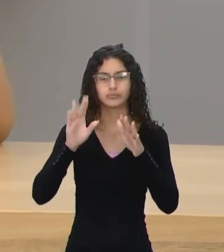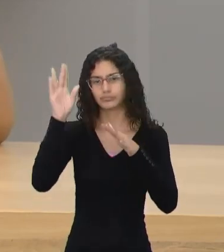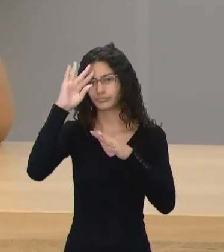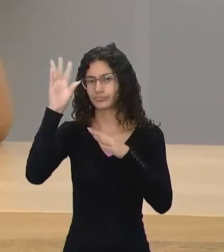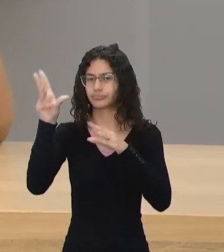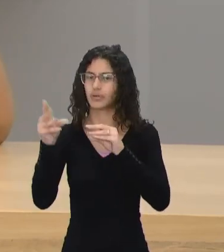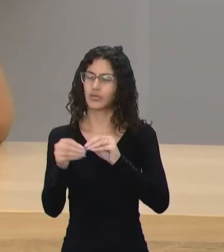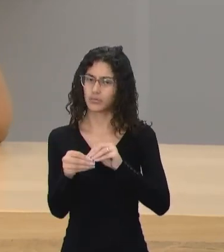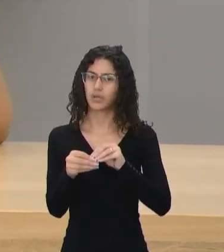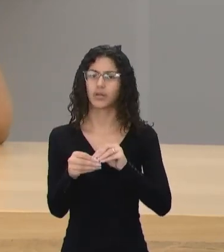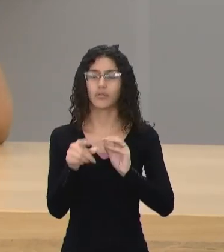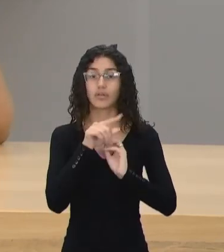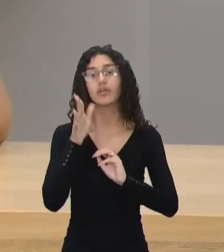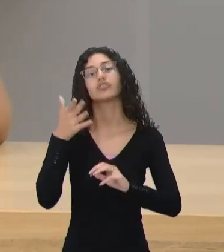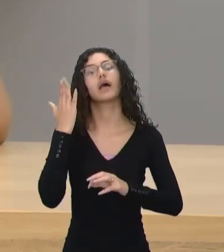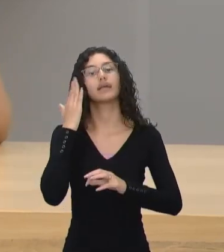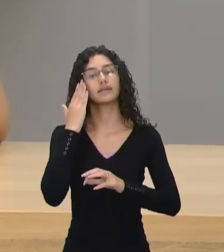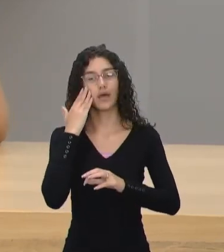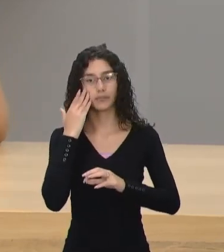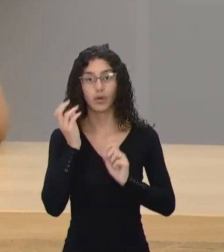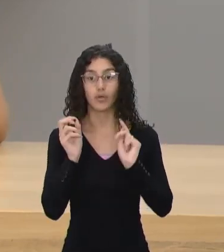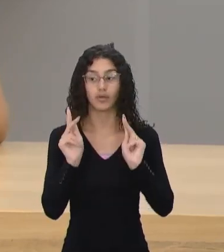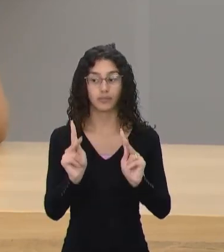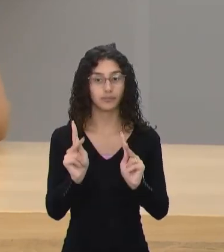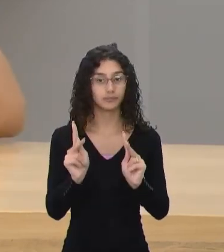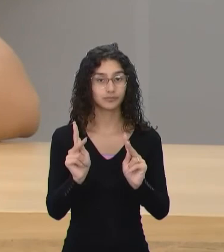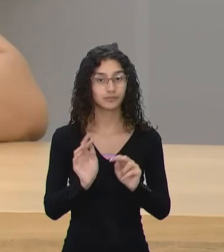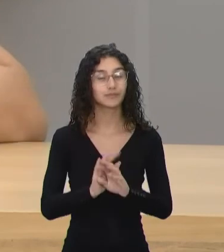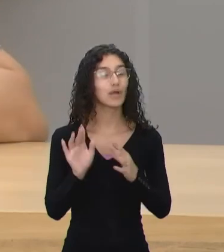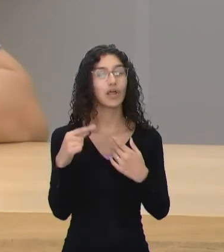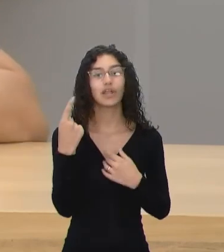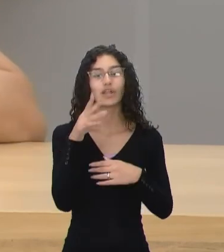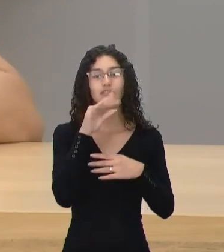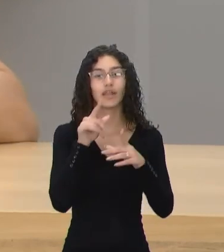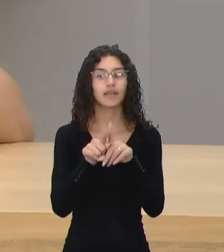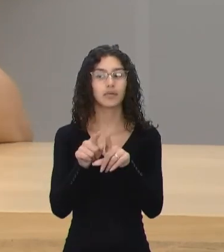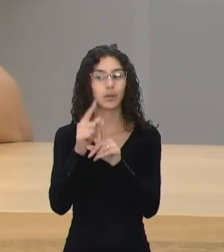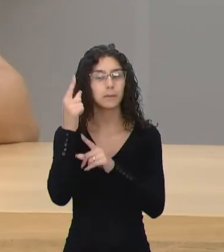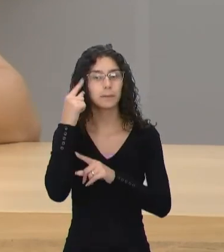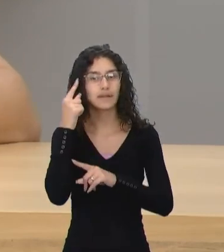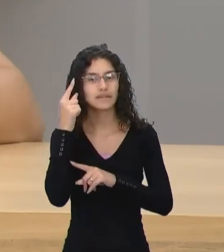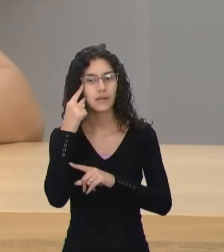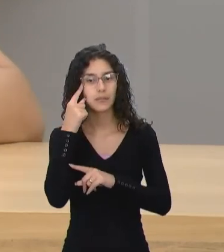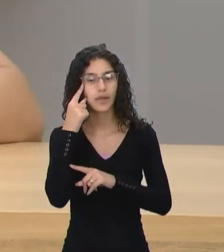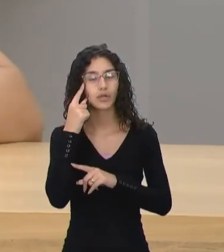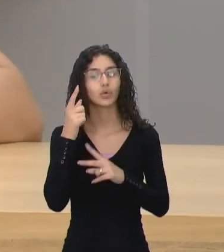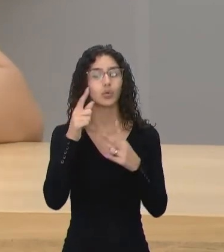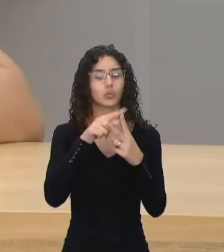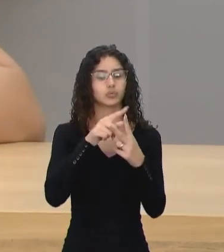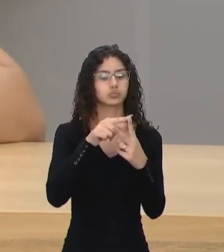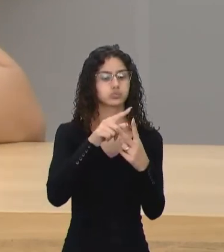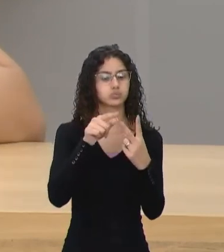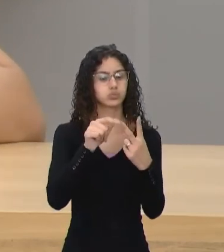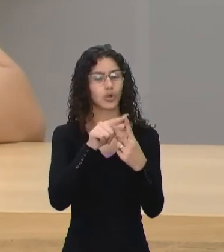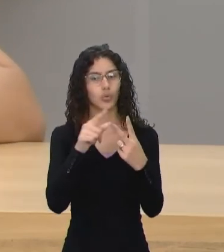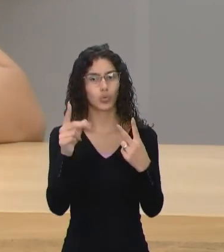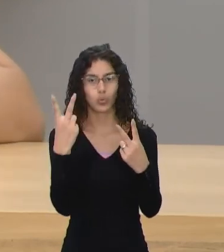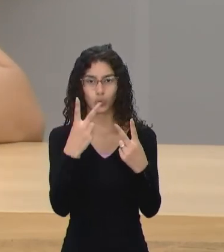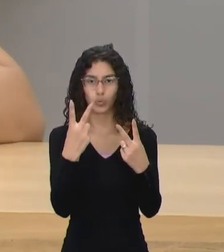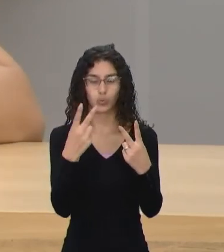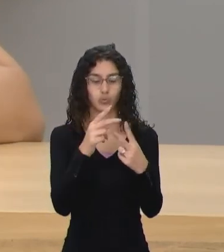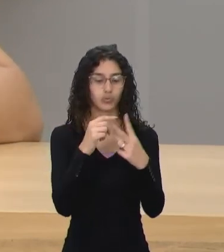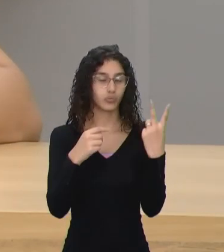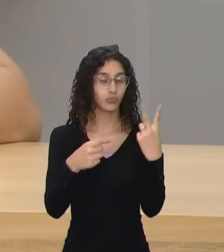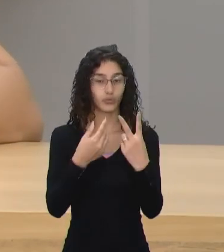resumido de um conteúdo que você já sabe, tudo bem? E quando a gente fala do pensamento do Hexel e do Paul Vidal de la